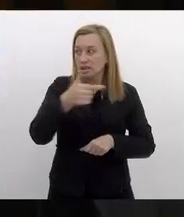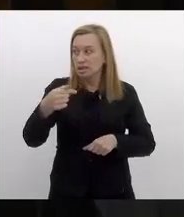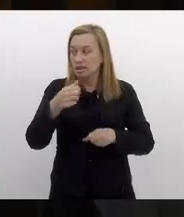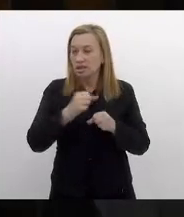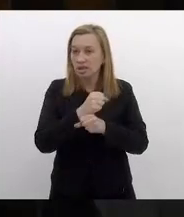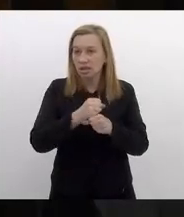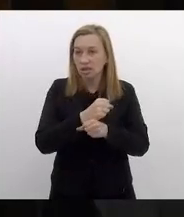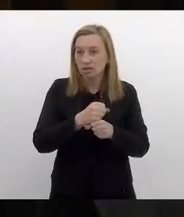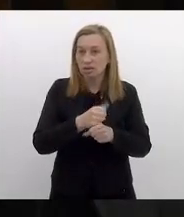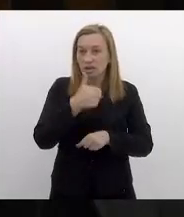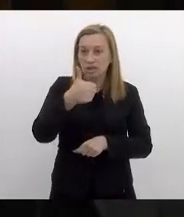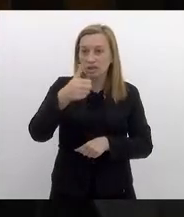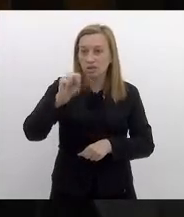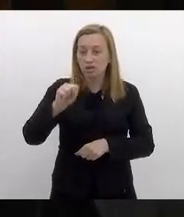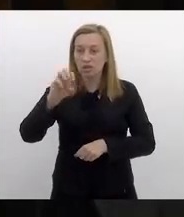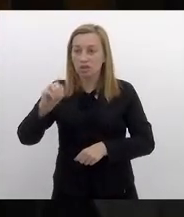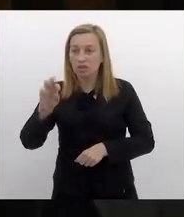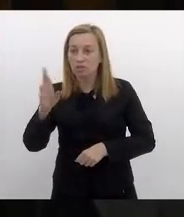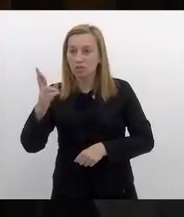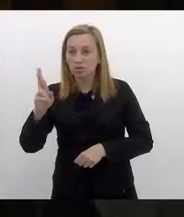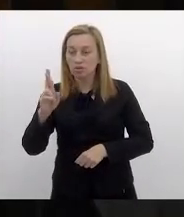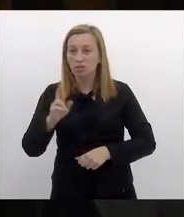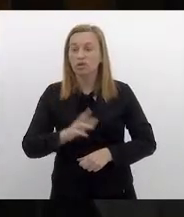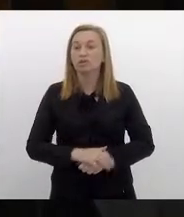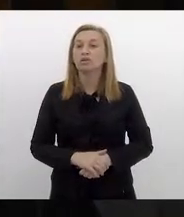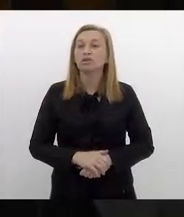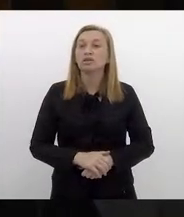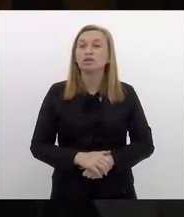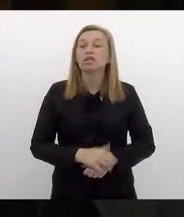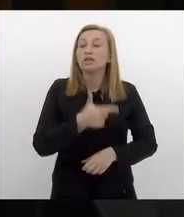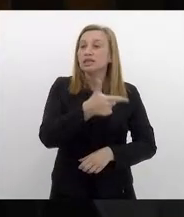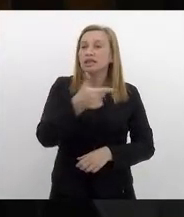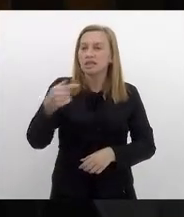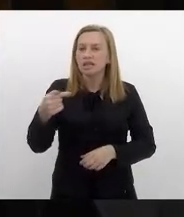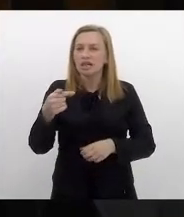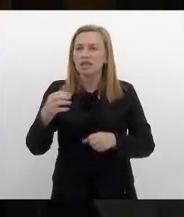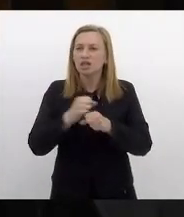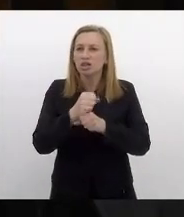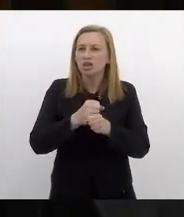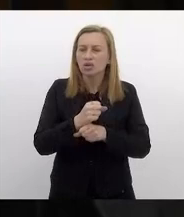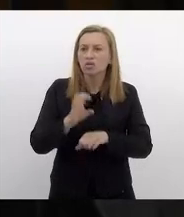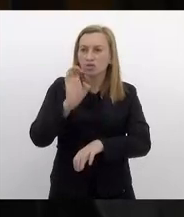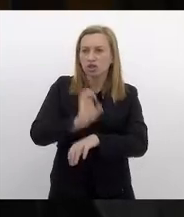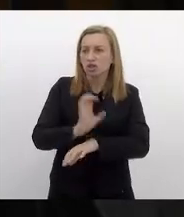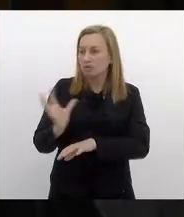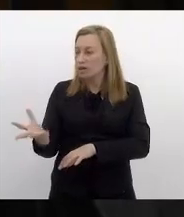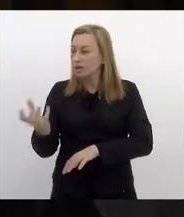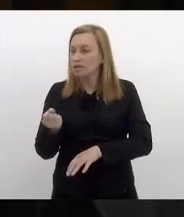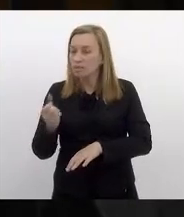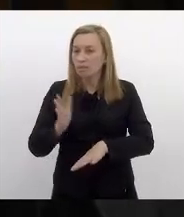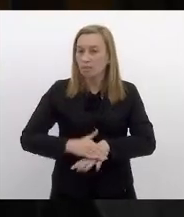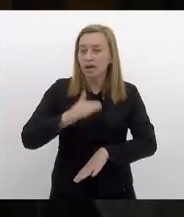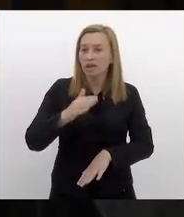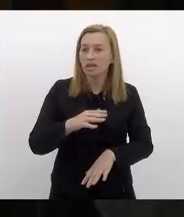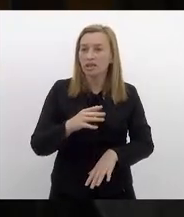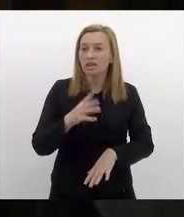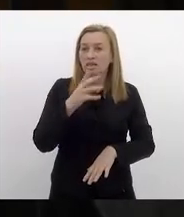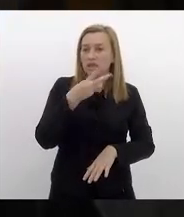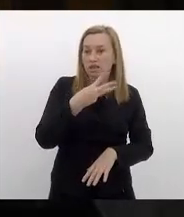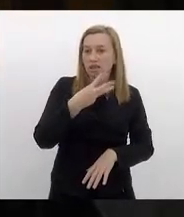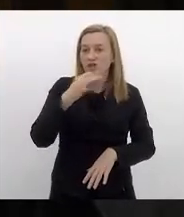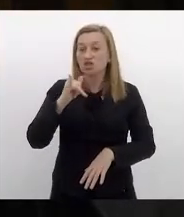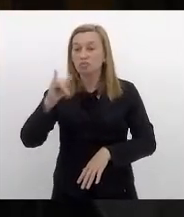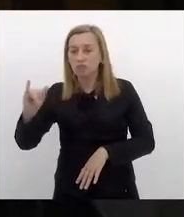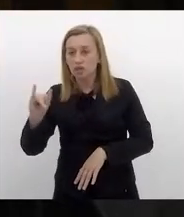em 17 anos, 180 bilhões por ano. Ou seja, em 17 anos, o Estado vai receber pouco mais de 3 bi